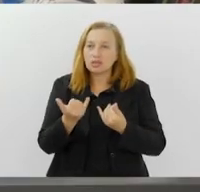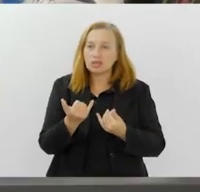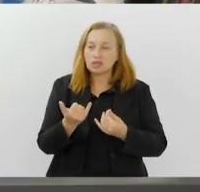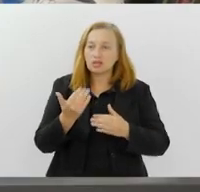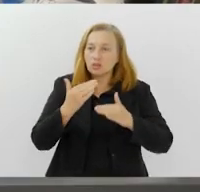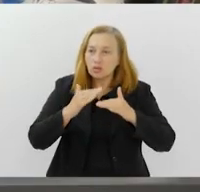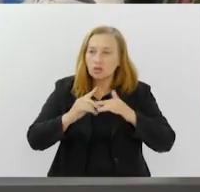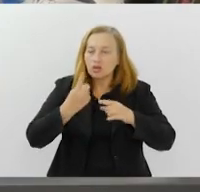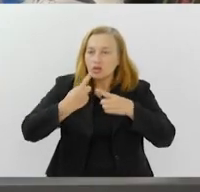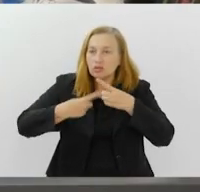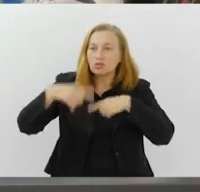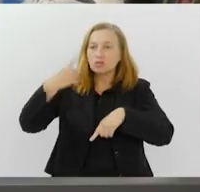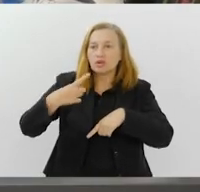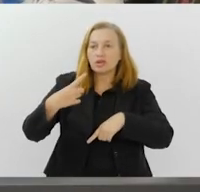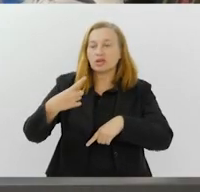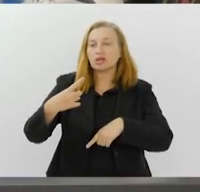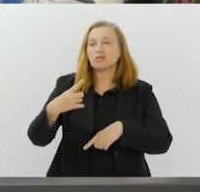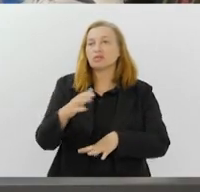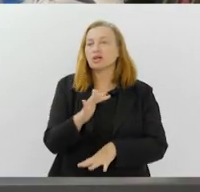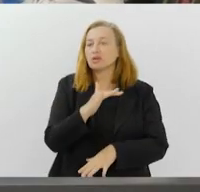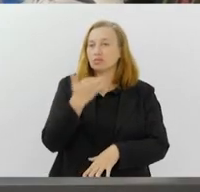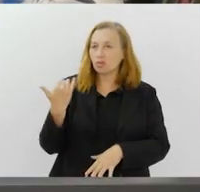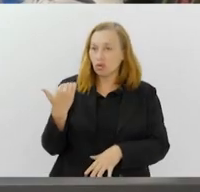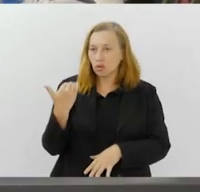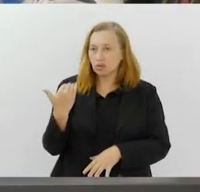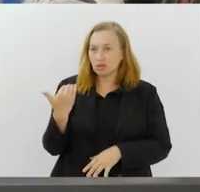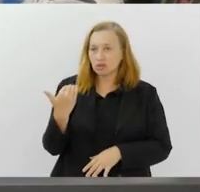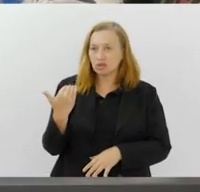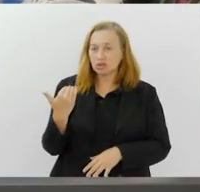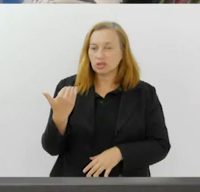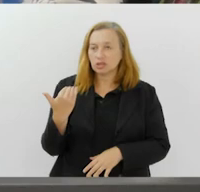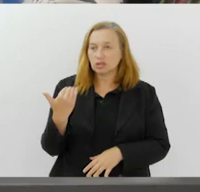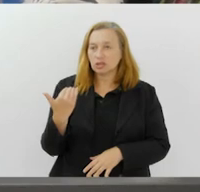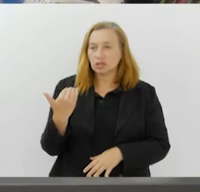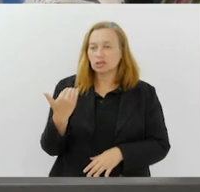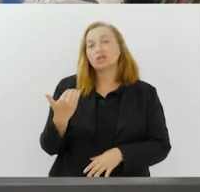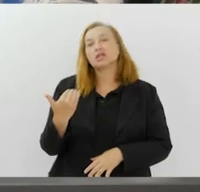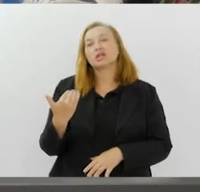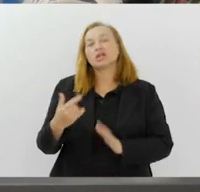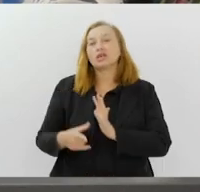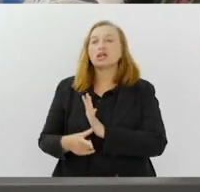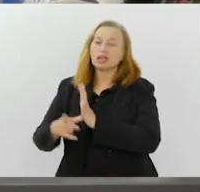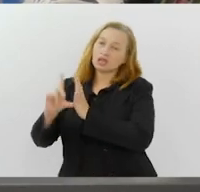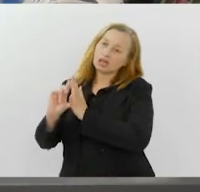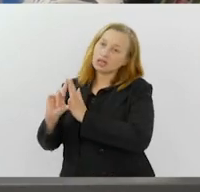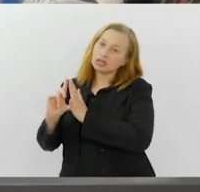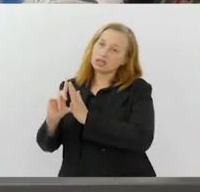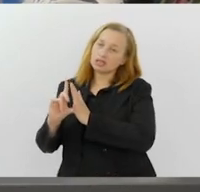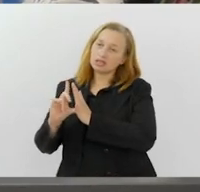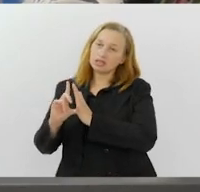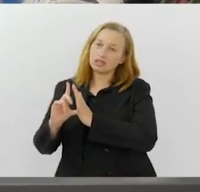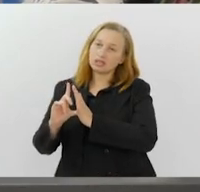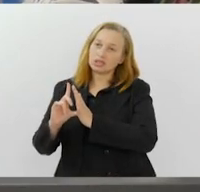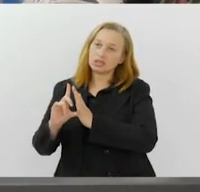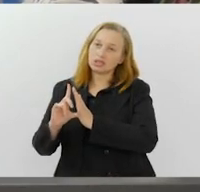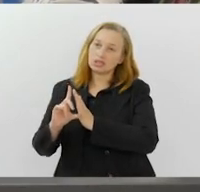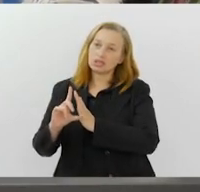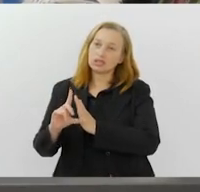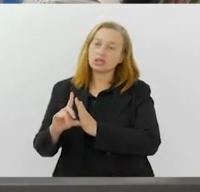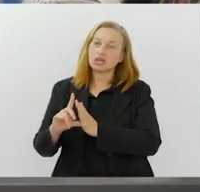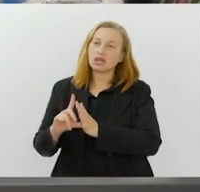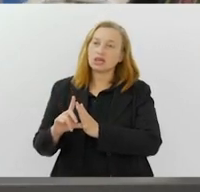inclusive os dados de morte na que era um dos maiores índices nas polícias que era a folga dos